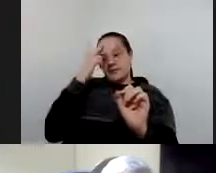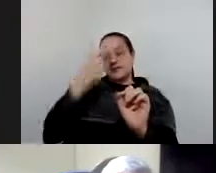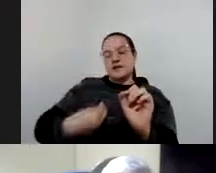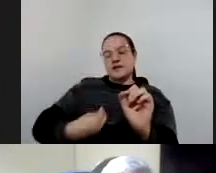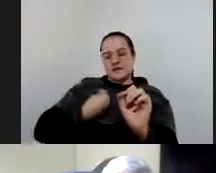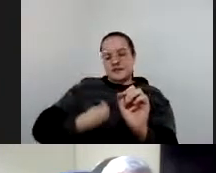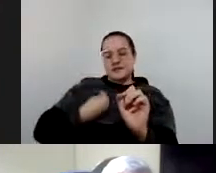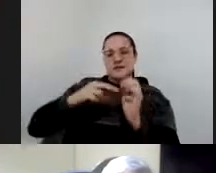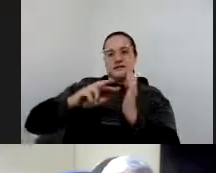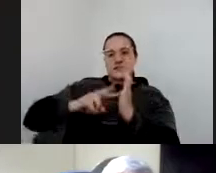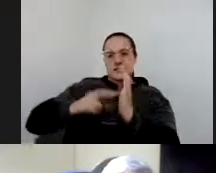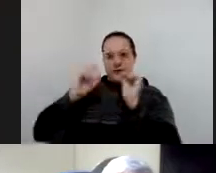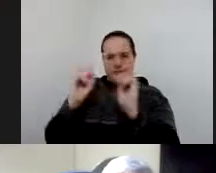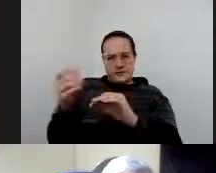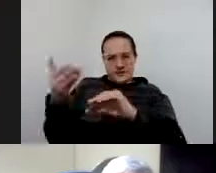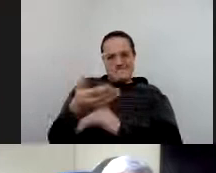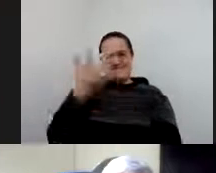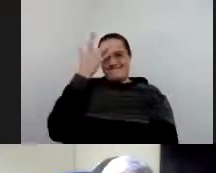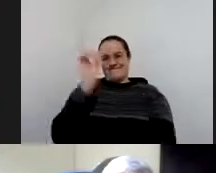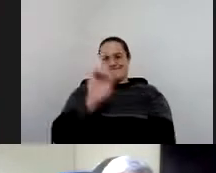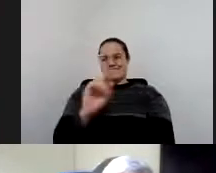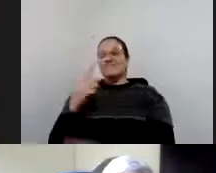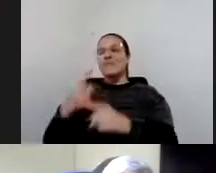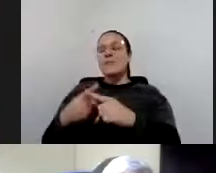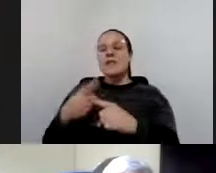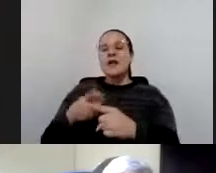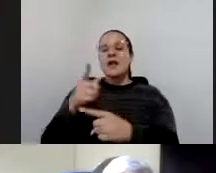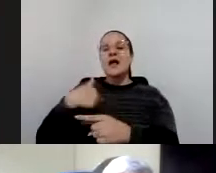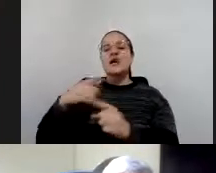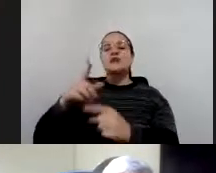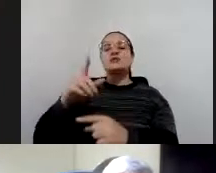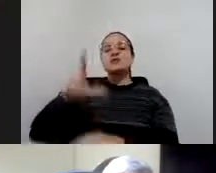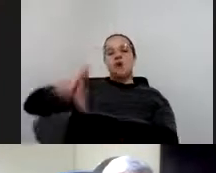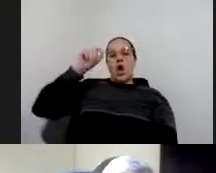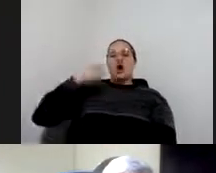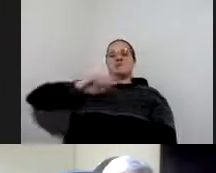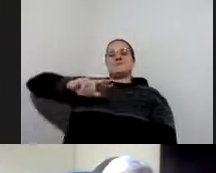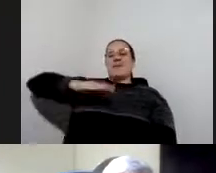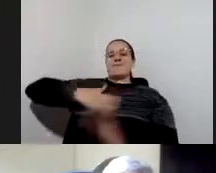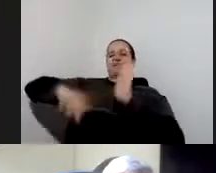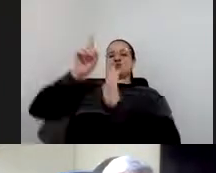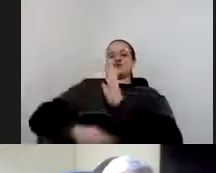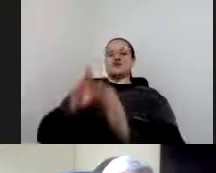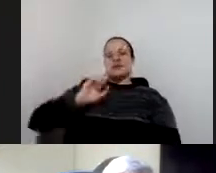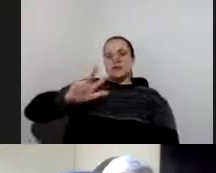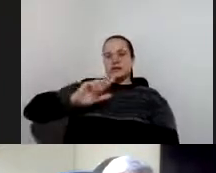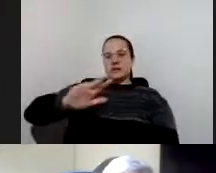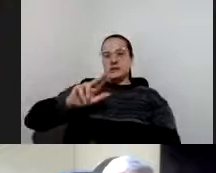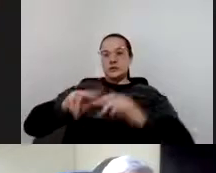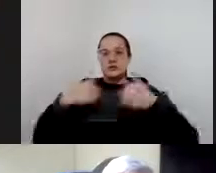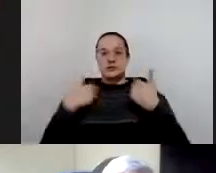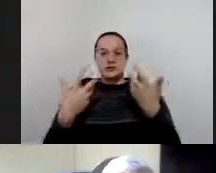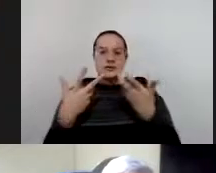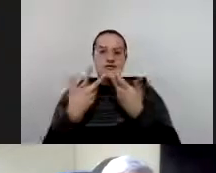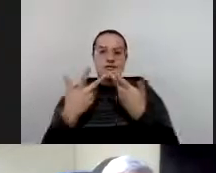participar, até porque não nos sentimos no direito de fazer essa escolha. Então, eu queria colocar aqui que acreditamos,